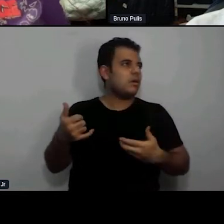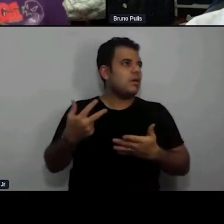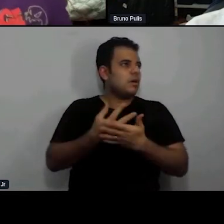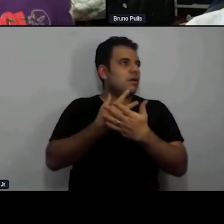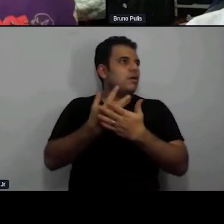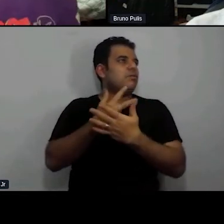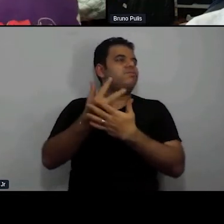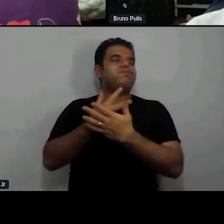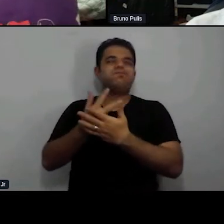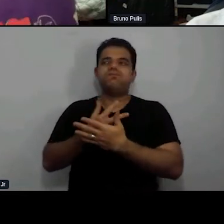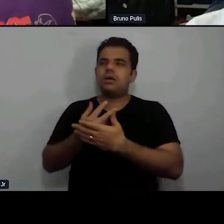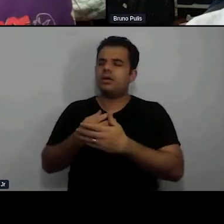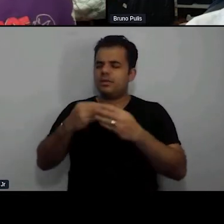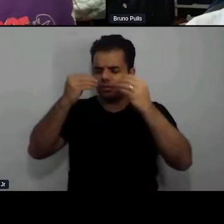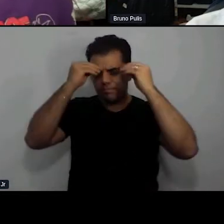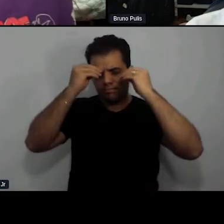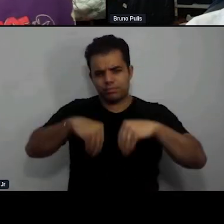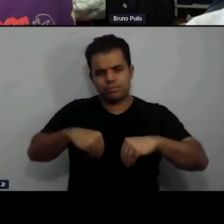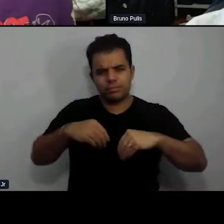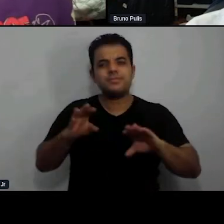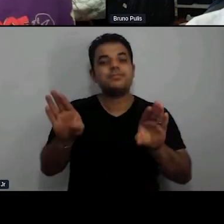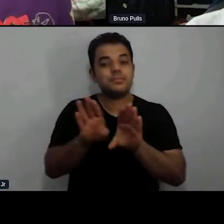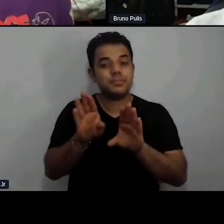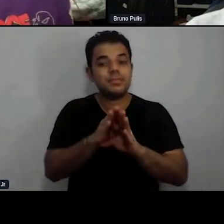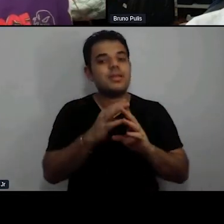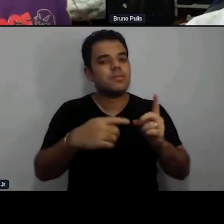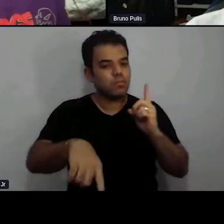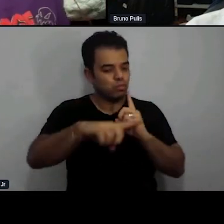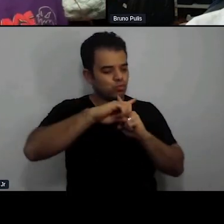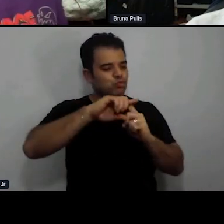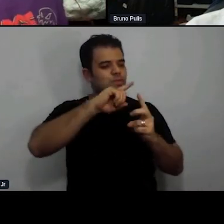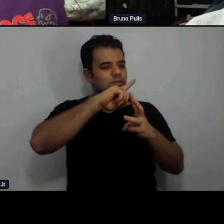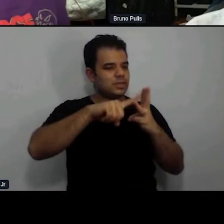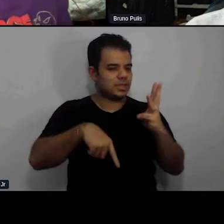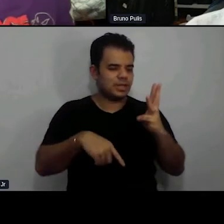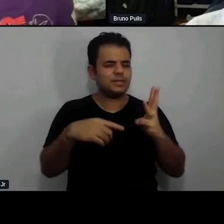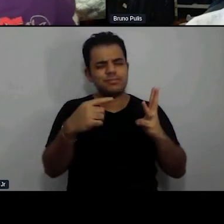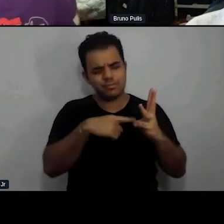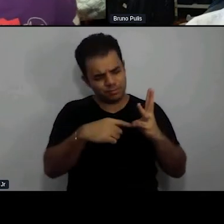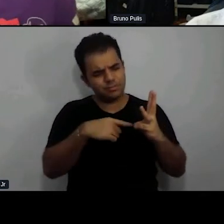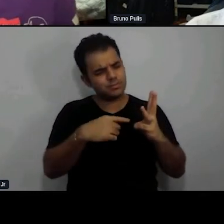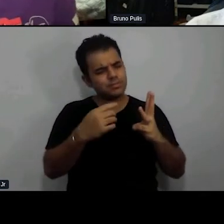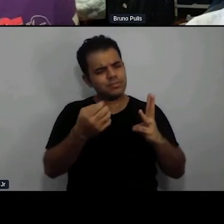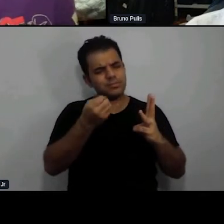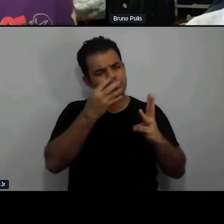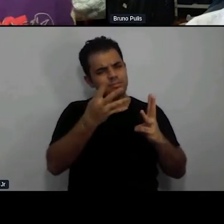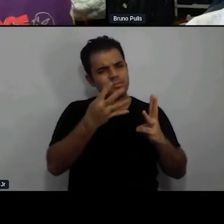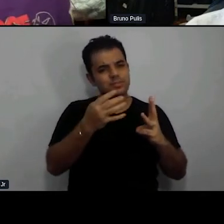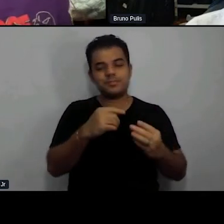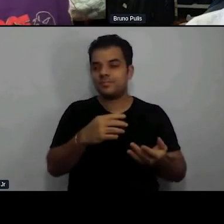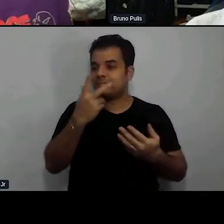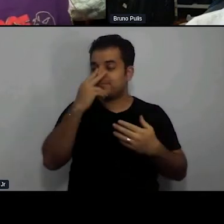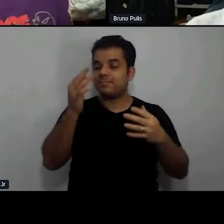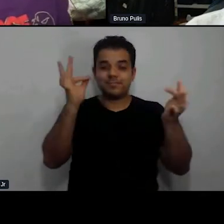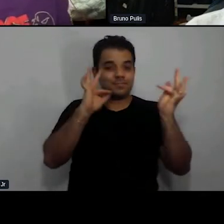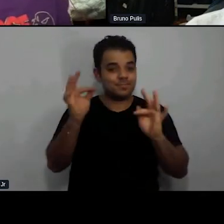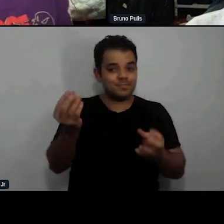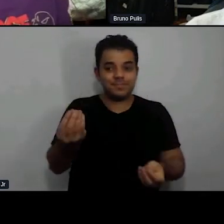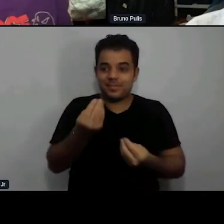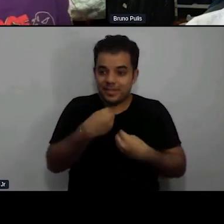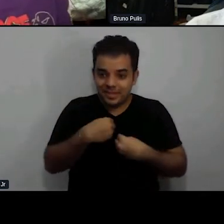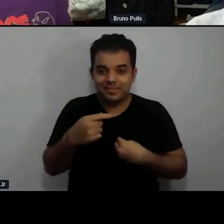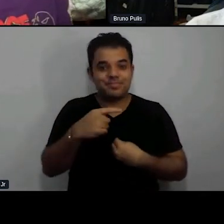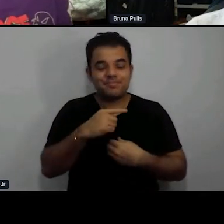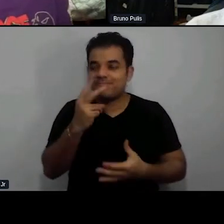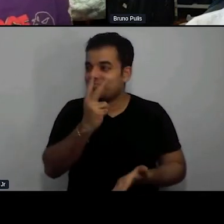assim também como, acho que também os pontos positivos, né? Digamos assim, algo que me deixa muito feliz de primeira mão quando eu estou